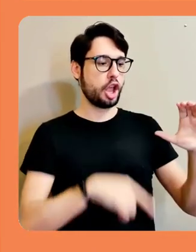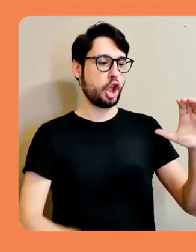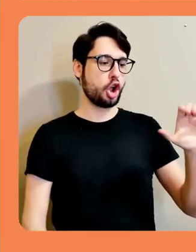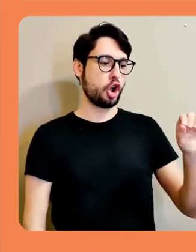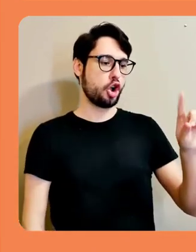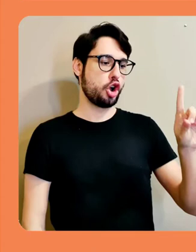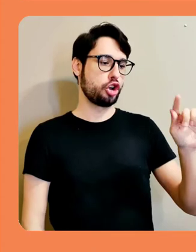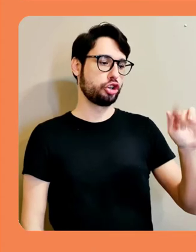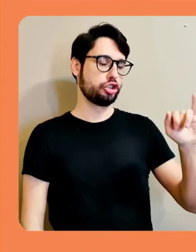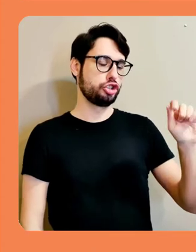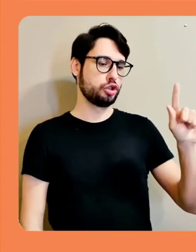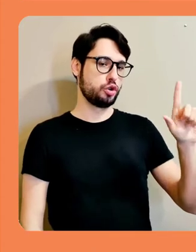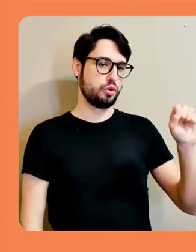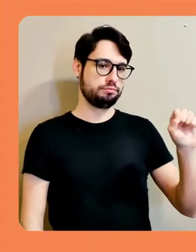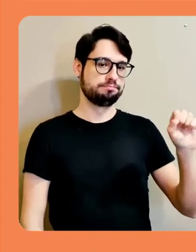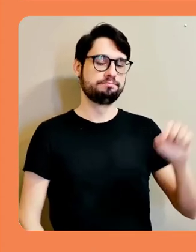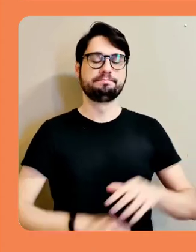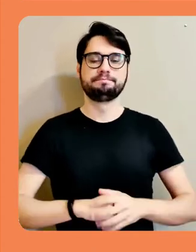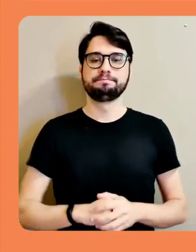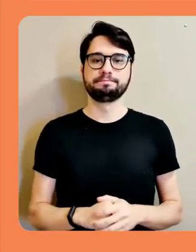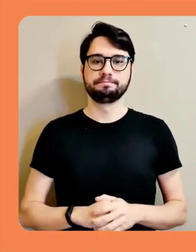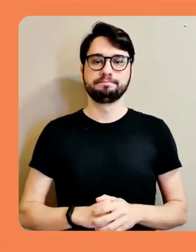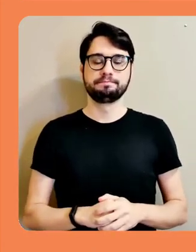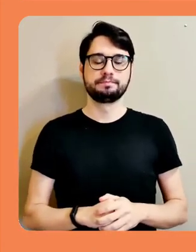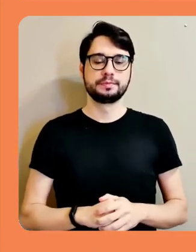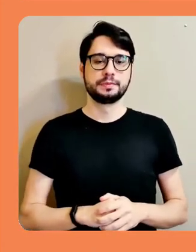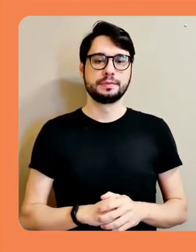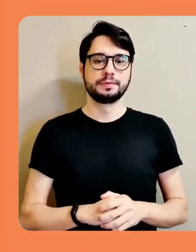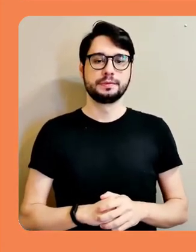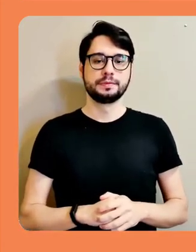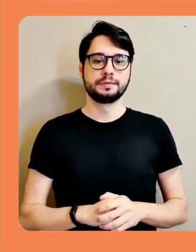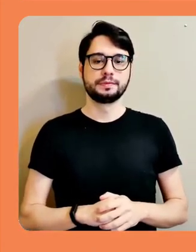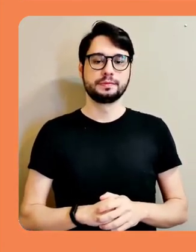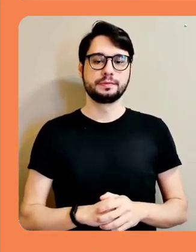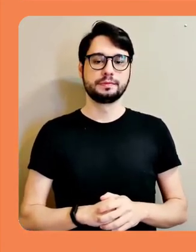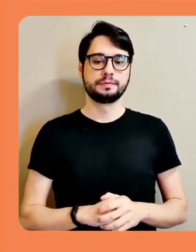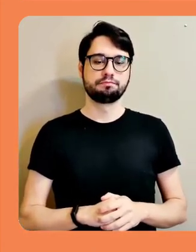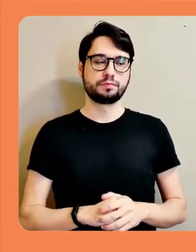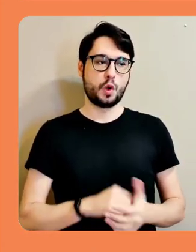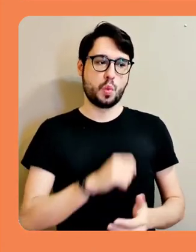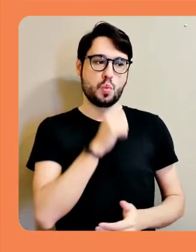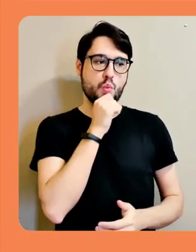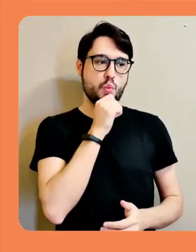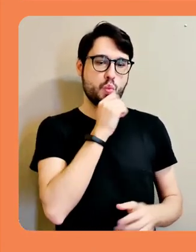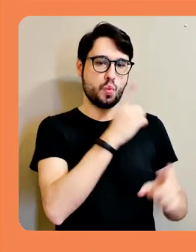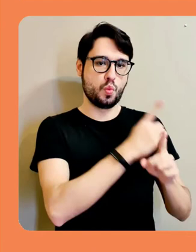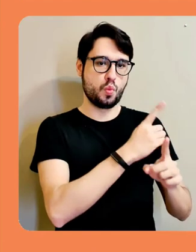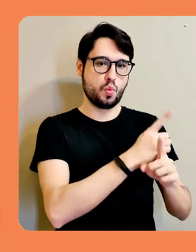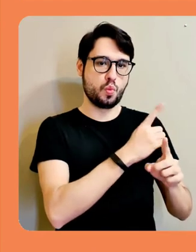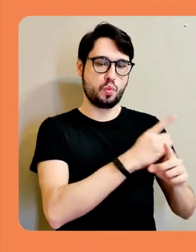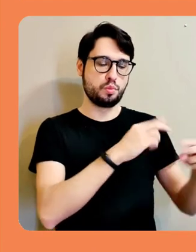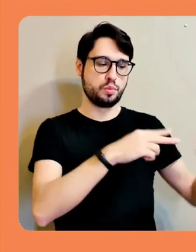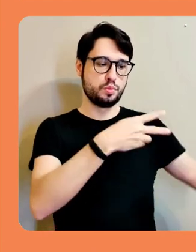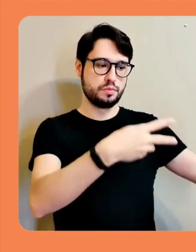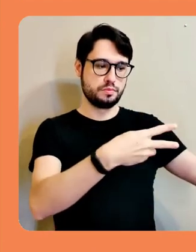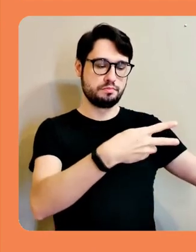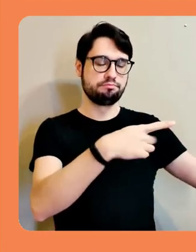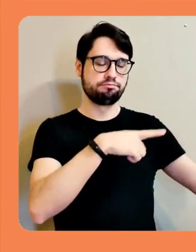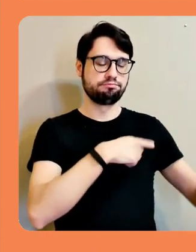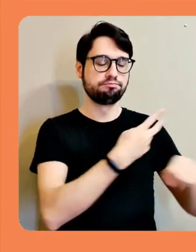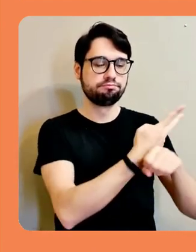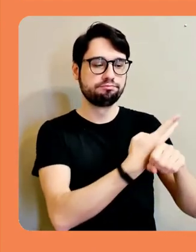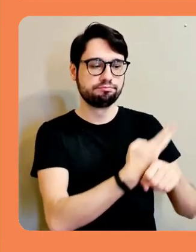aqui essa página de programação tá que eu tenho um código que eu posso programar é para os meus